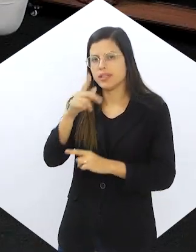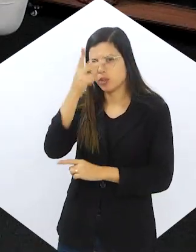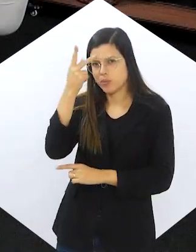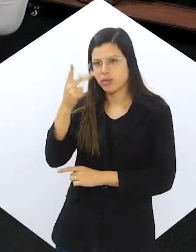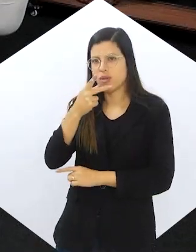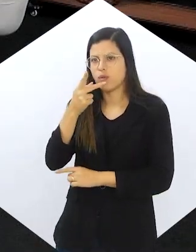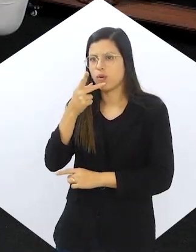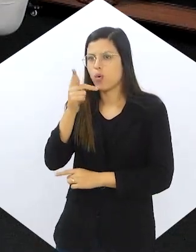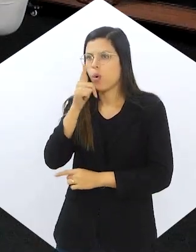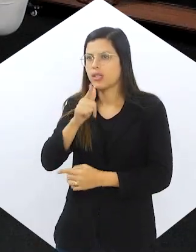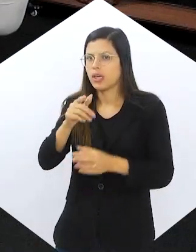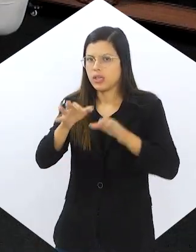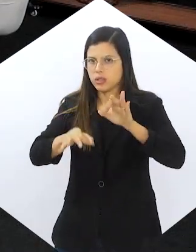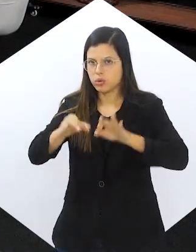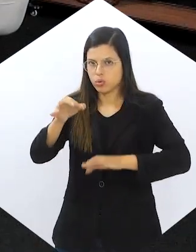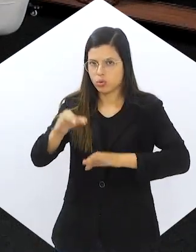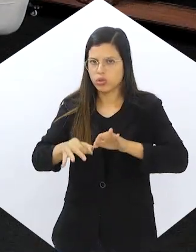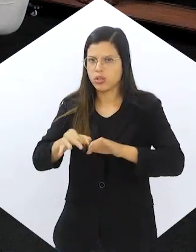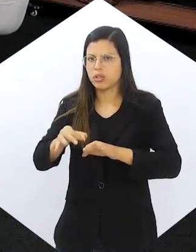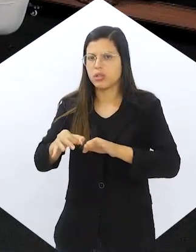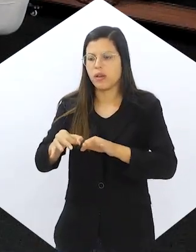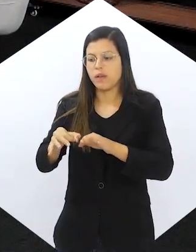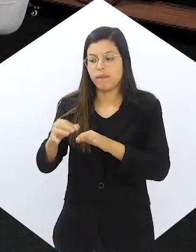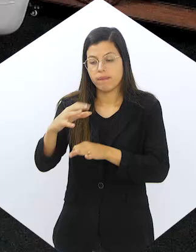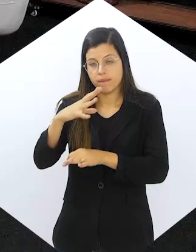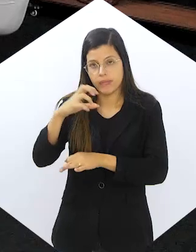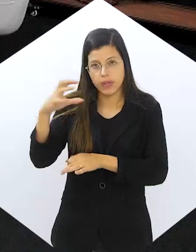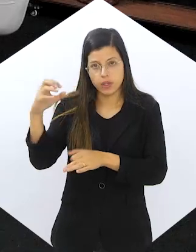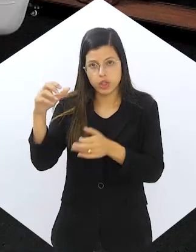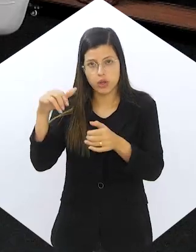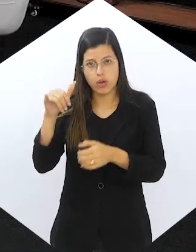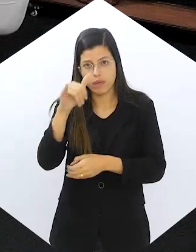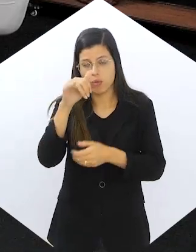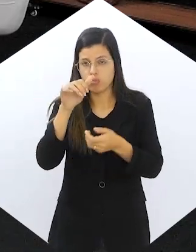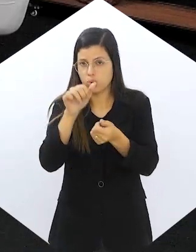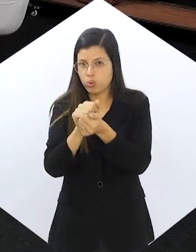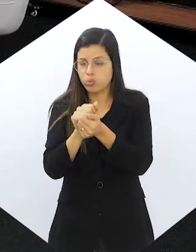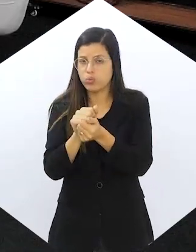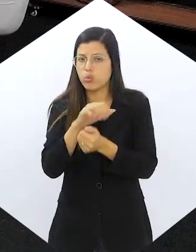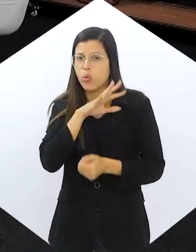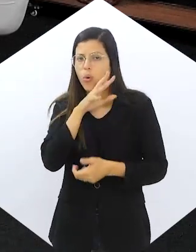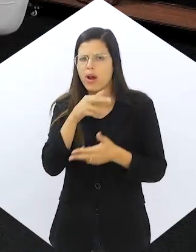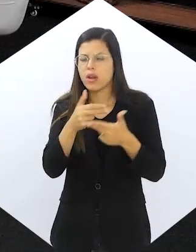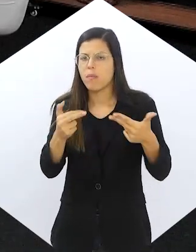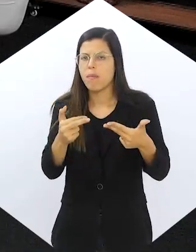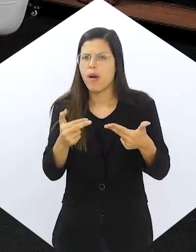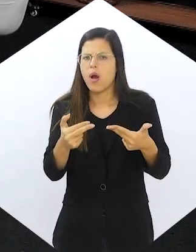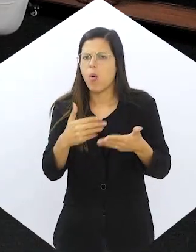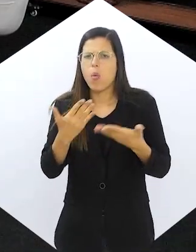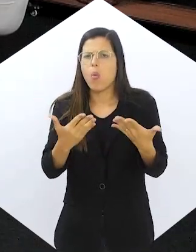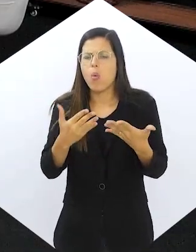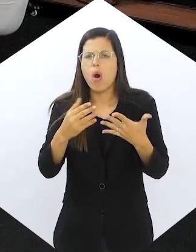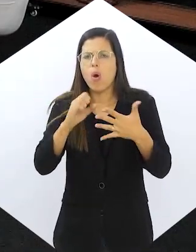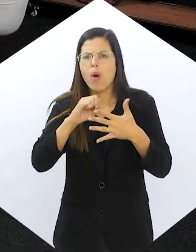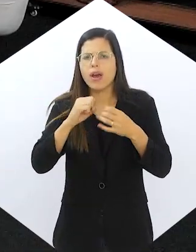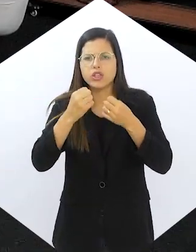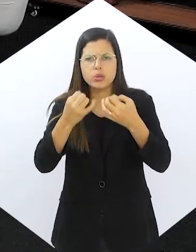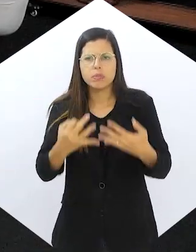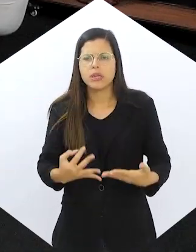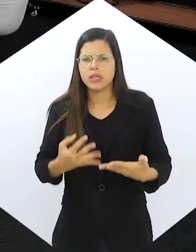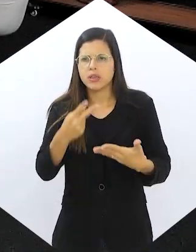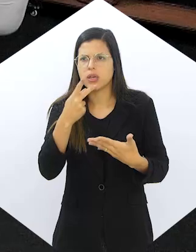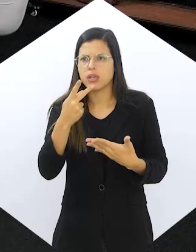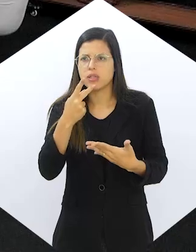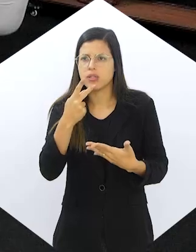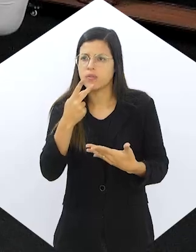que conseguem na justiça o direito de levar o animal na cabine, qual é a justificativa que elas dão para levar? É porque é